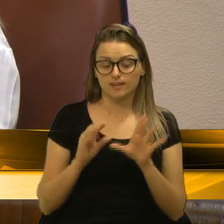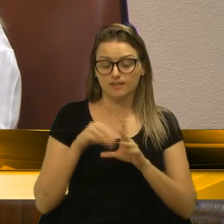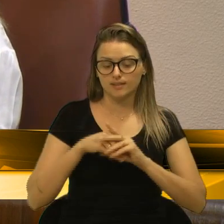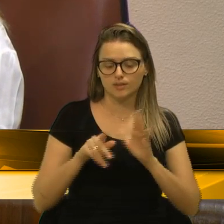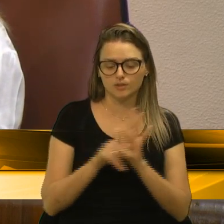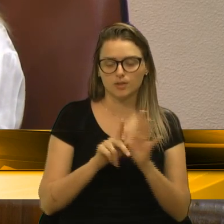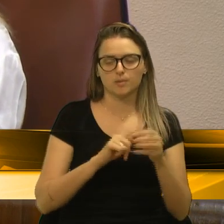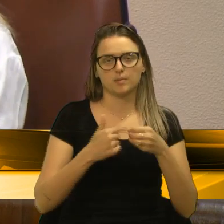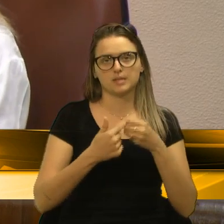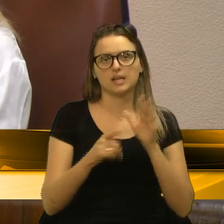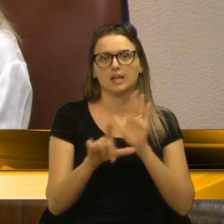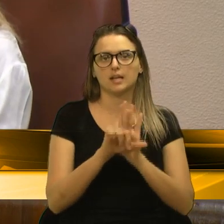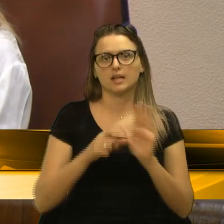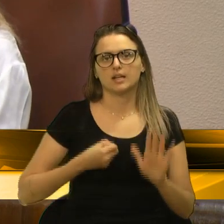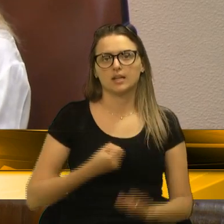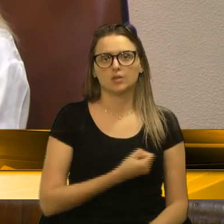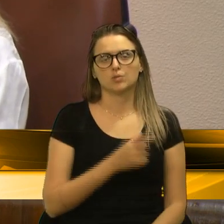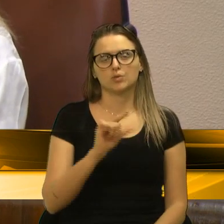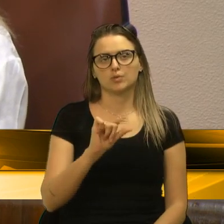Lei número